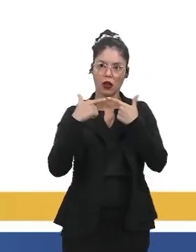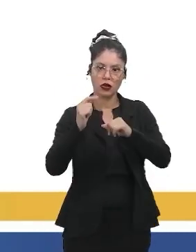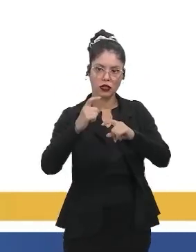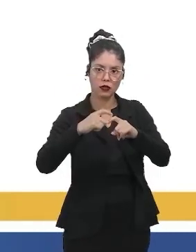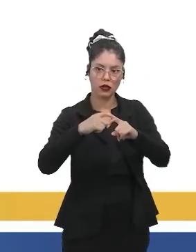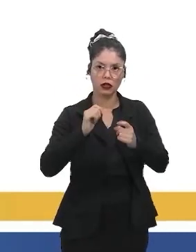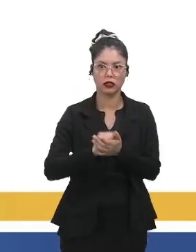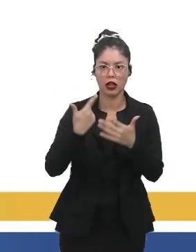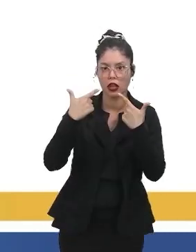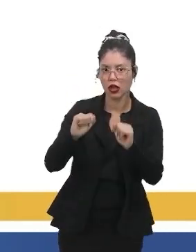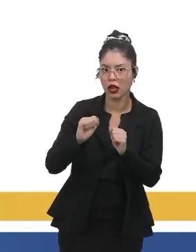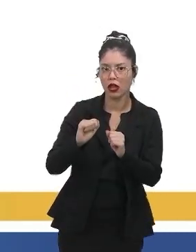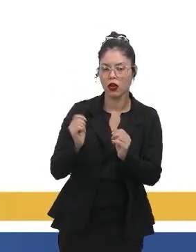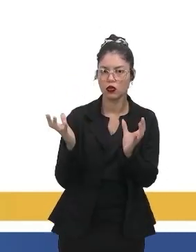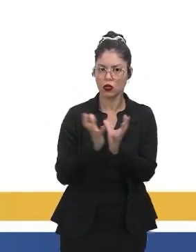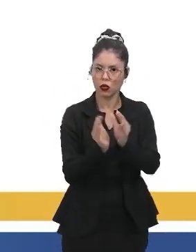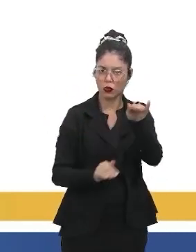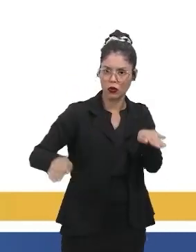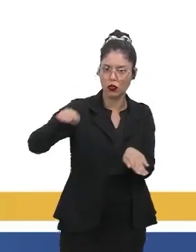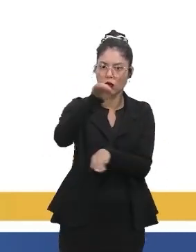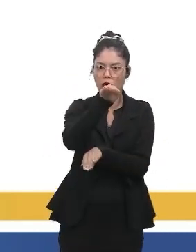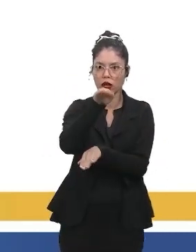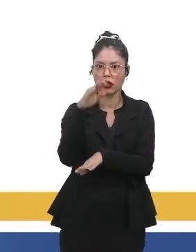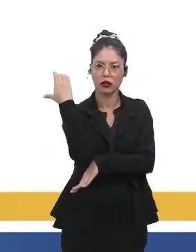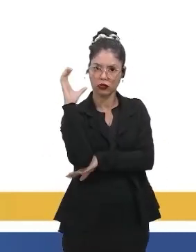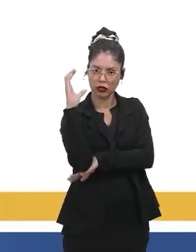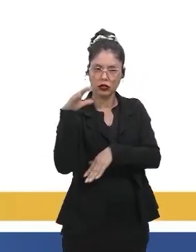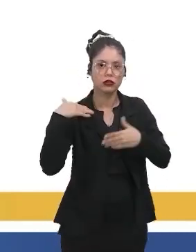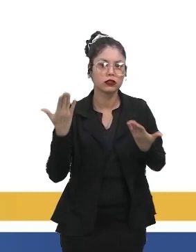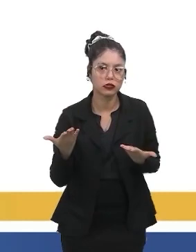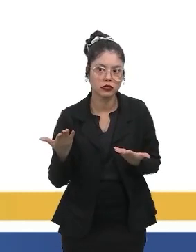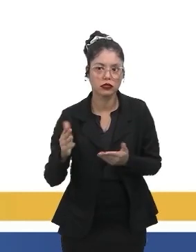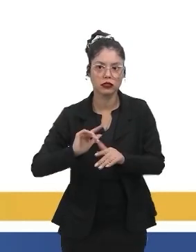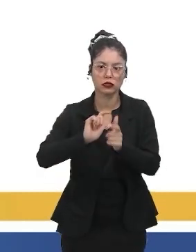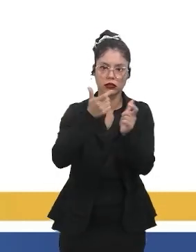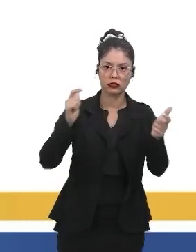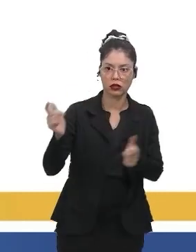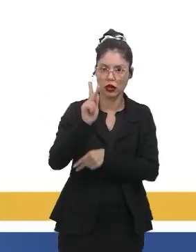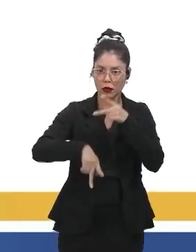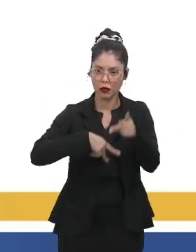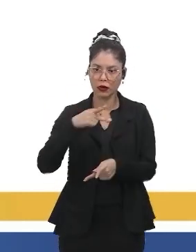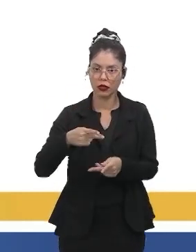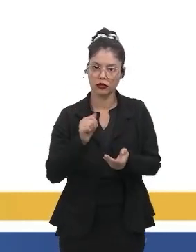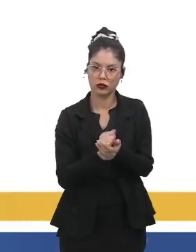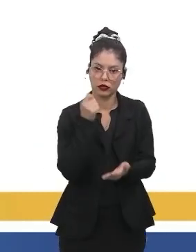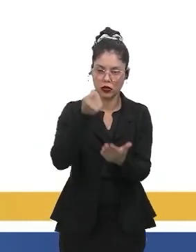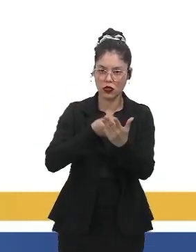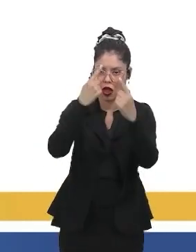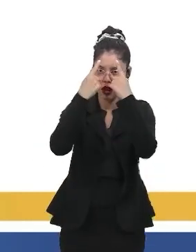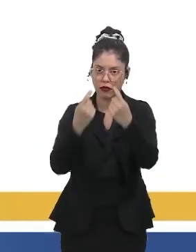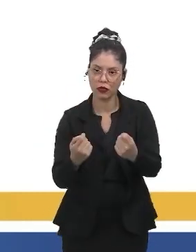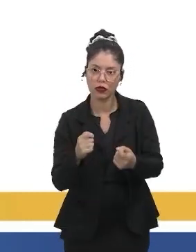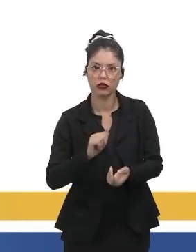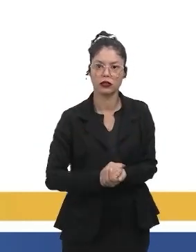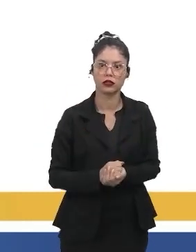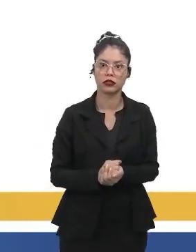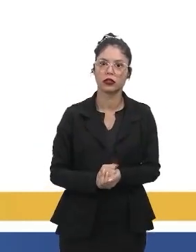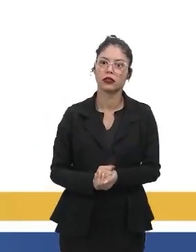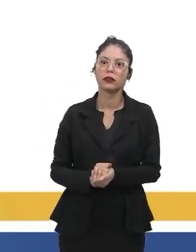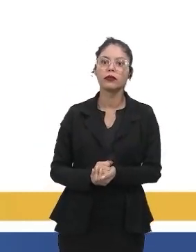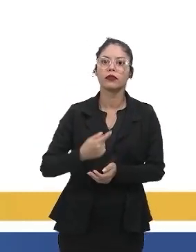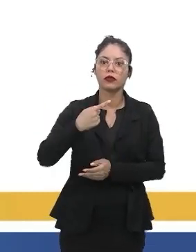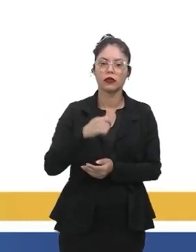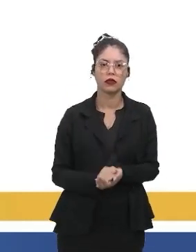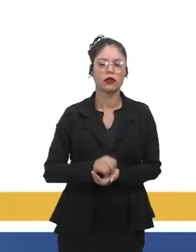de médicos, linguagem de burocratas, linguagem de cientistas? A maior parte da população foi submetida à